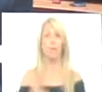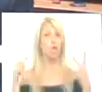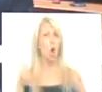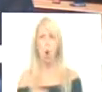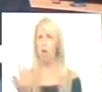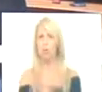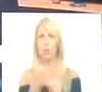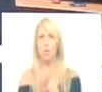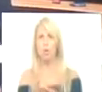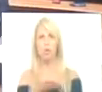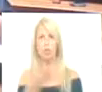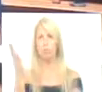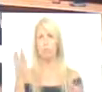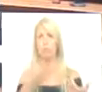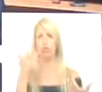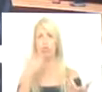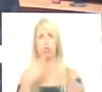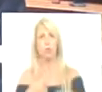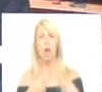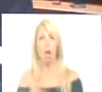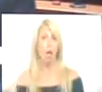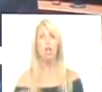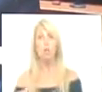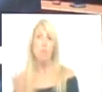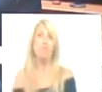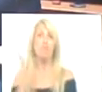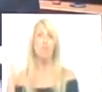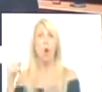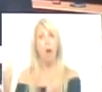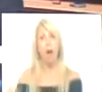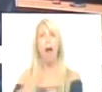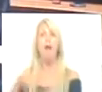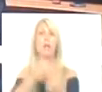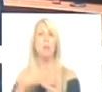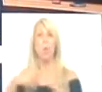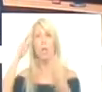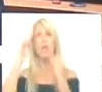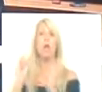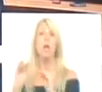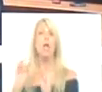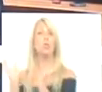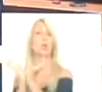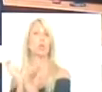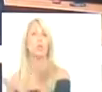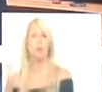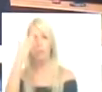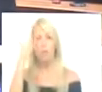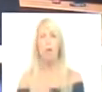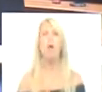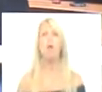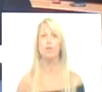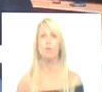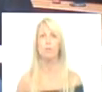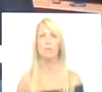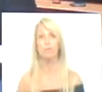feito, que a despesa que resta é de educação, saúde e segurança social. Que conclusão se pode então tirar? Que o